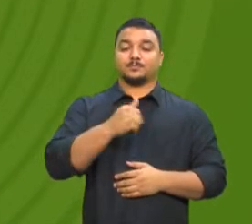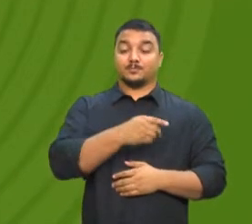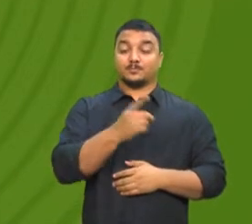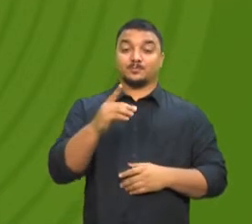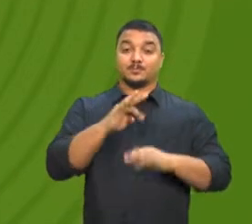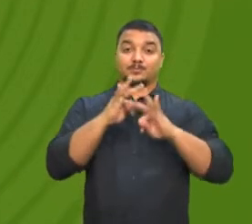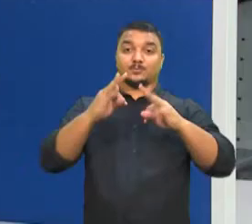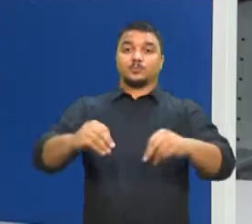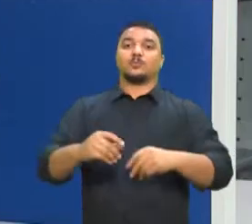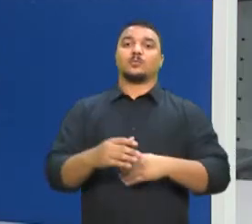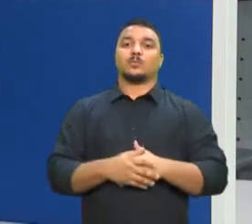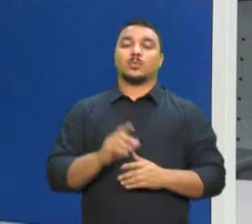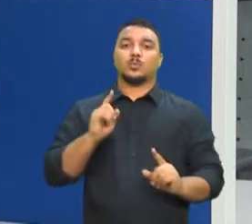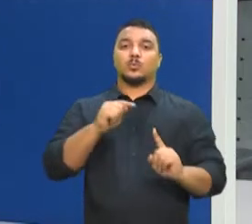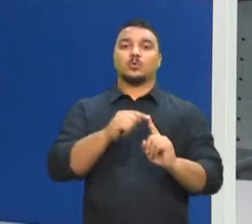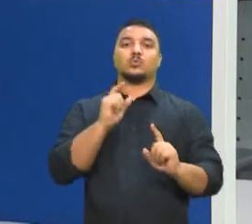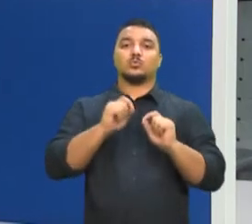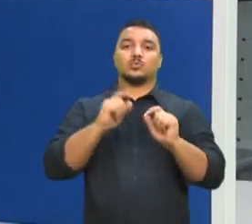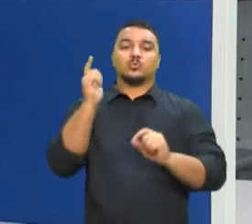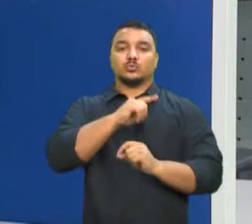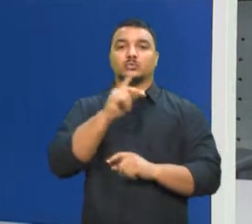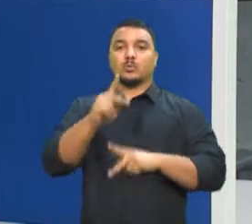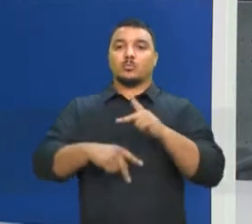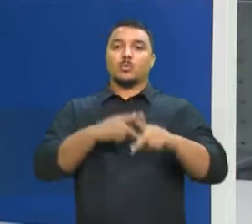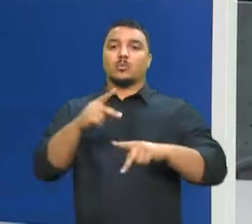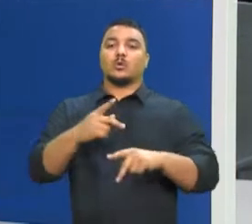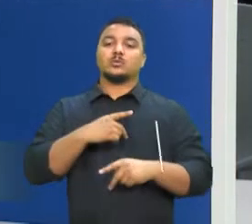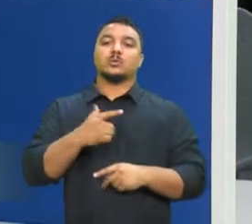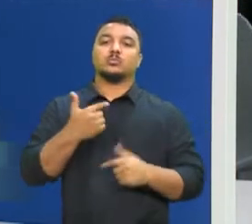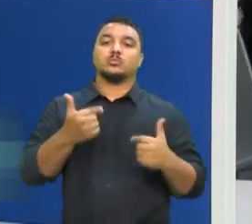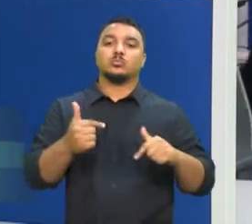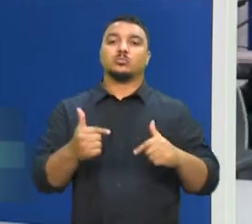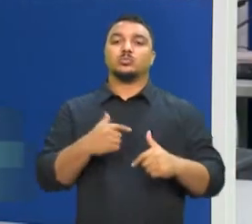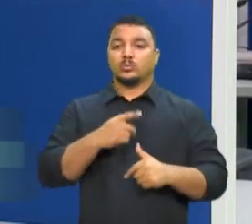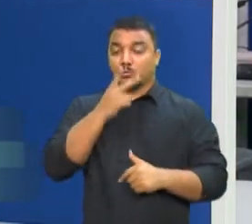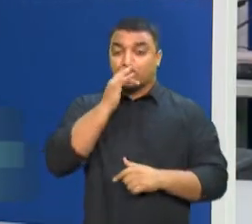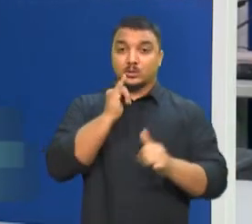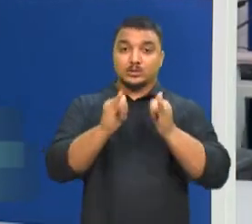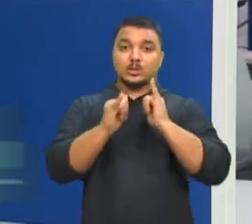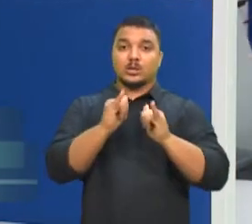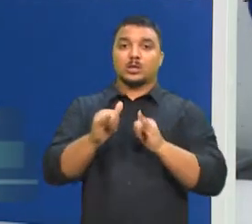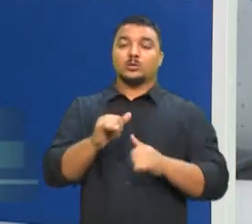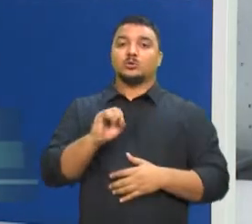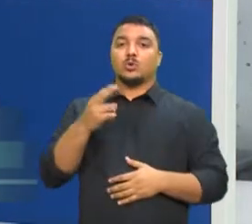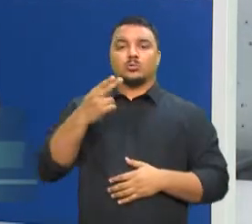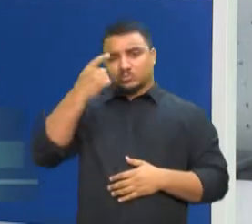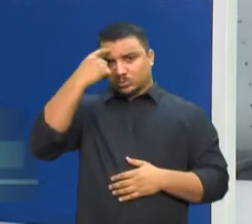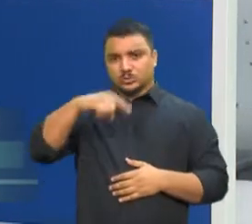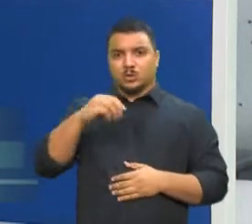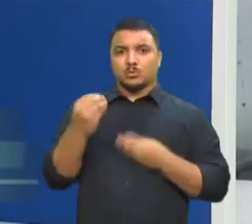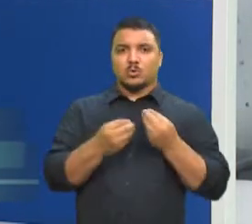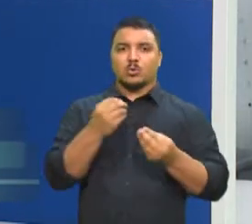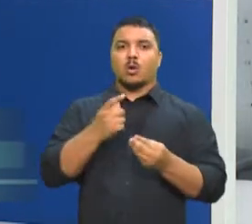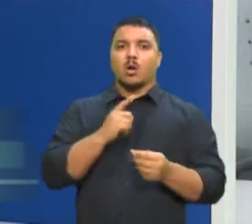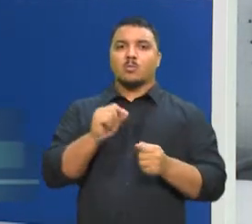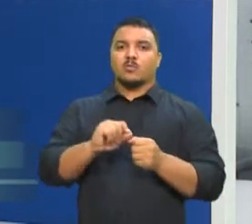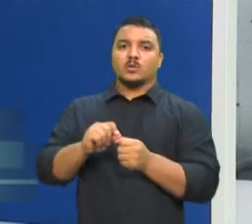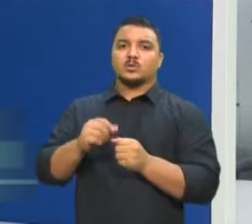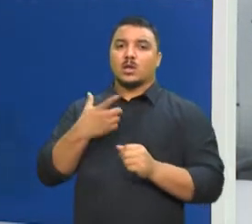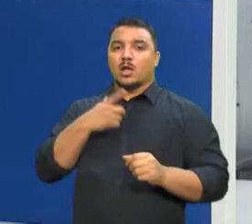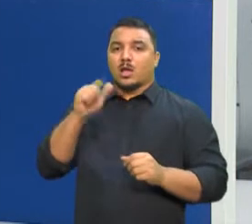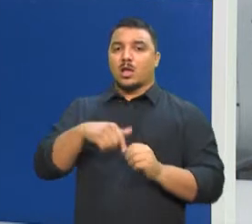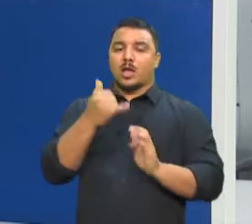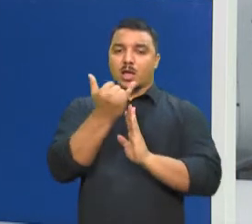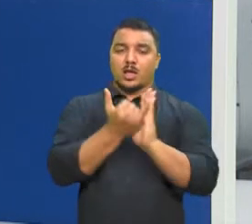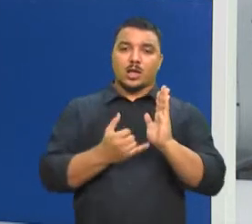A meta é alcançar a população que não tem acesso à internet ou que não sabe como realizar o cadastro. Para